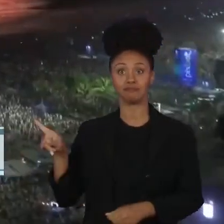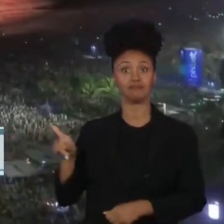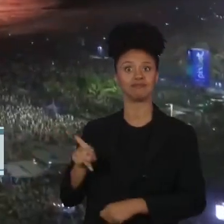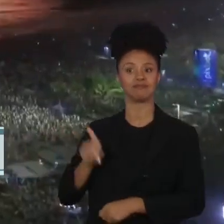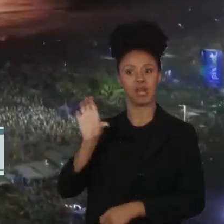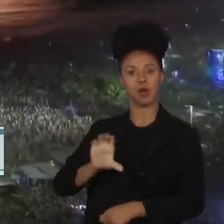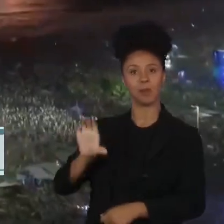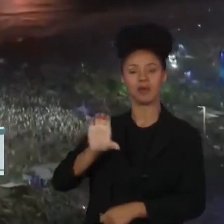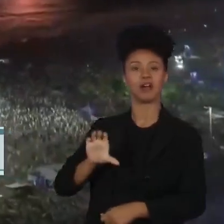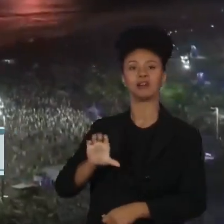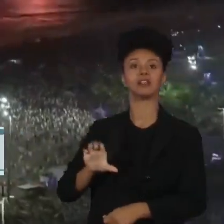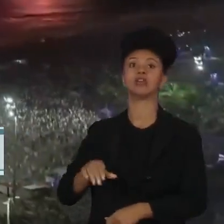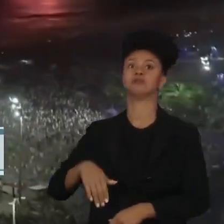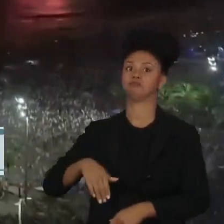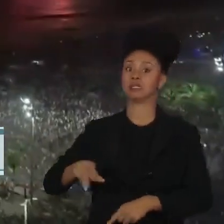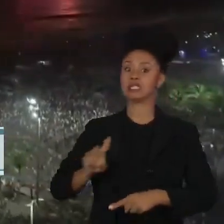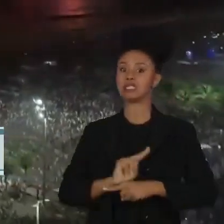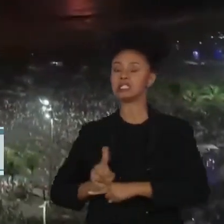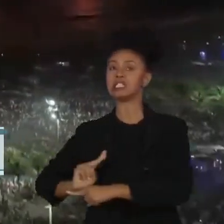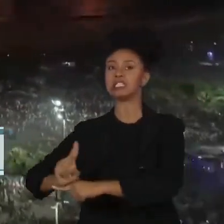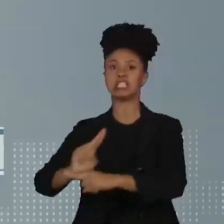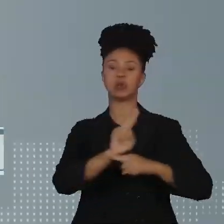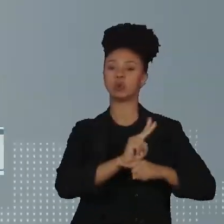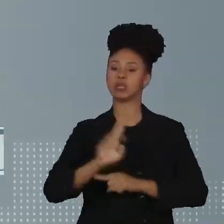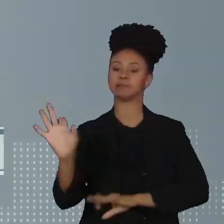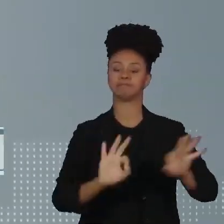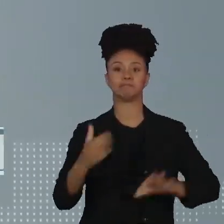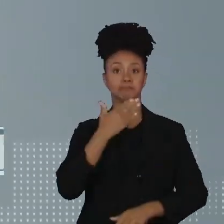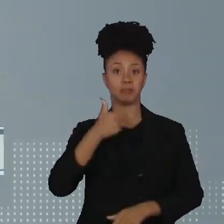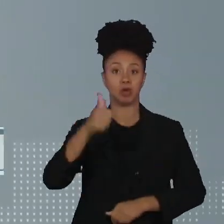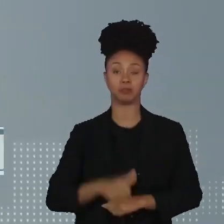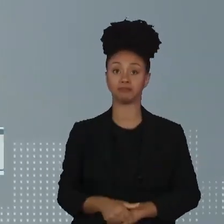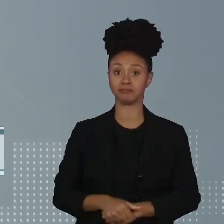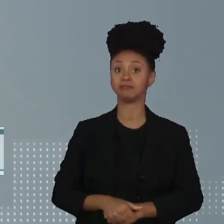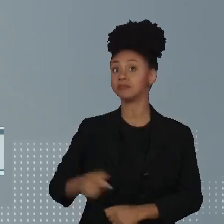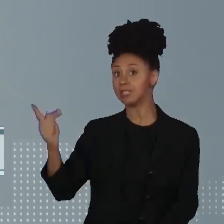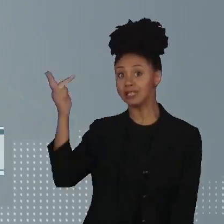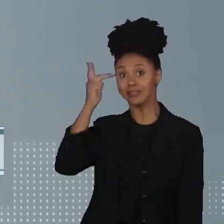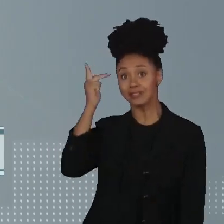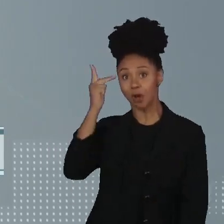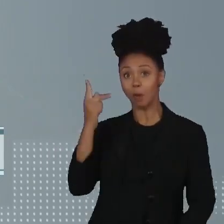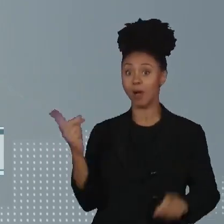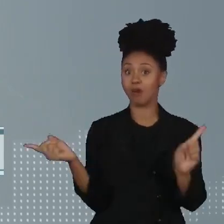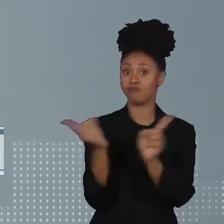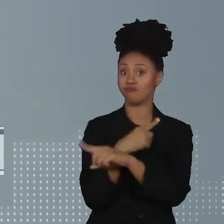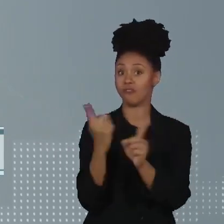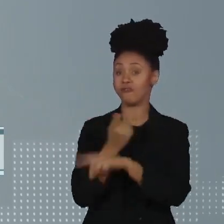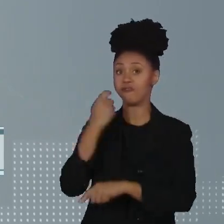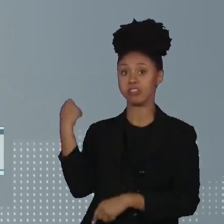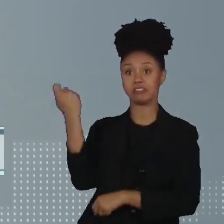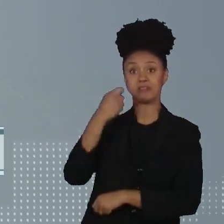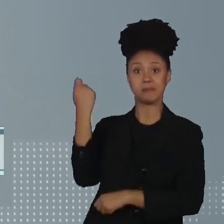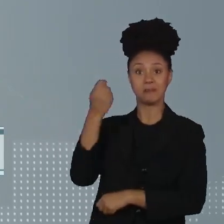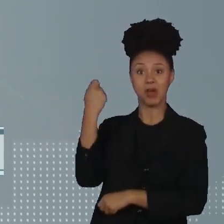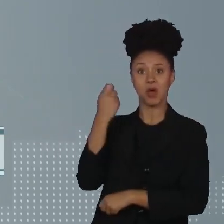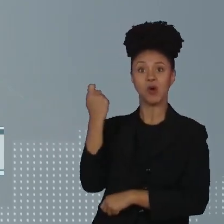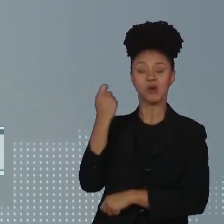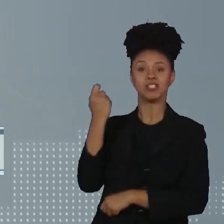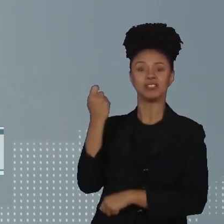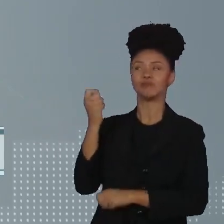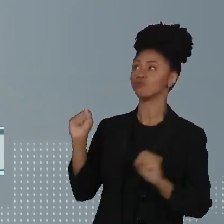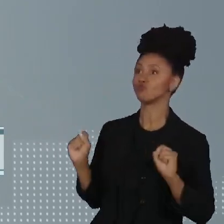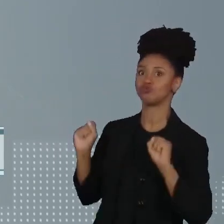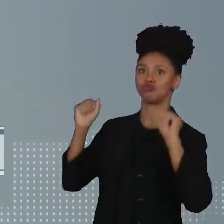o maior esquema de segurança da história. Em São Paulo, as boas-vindas a 2024 foram na